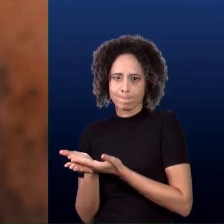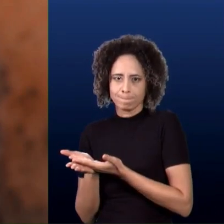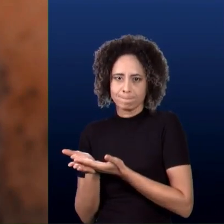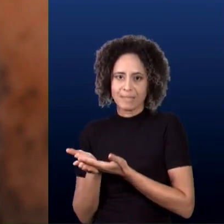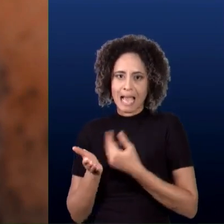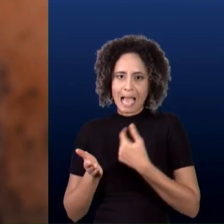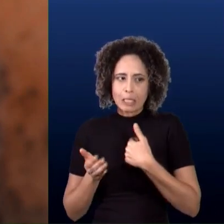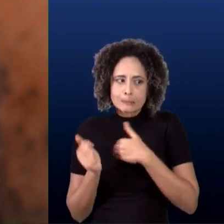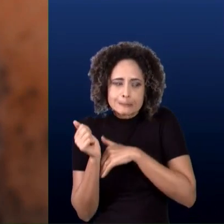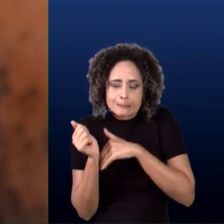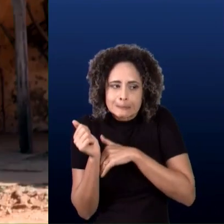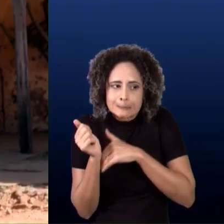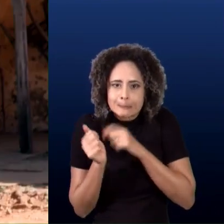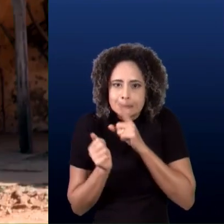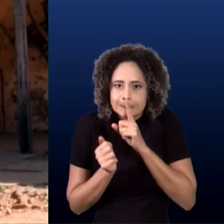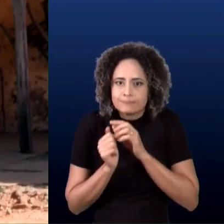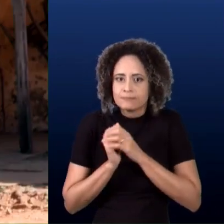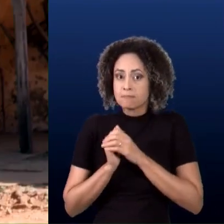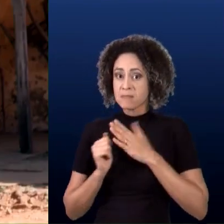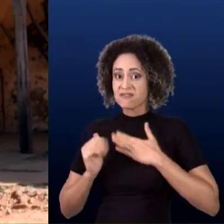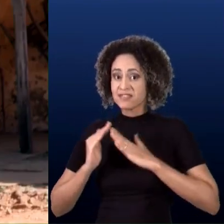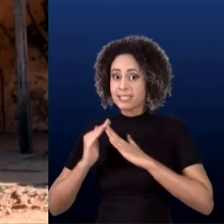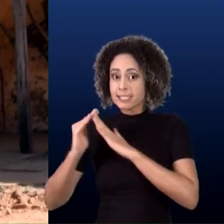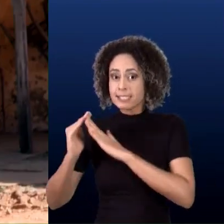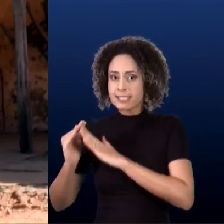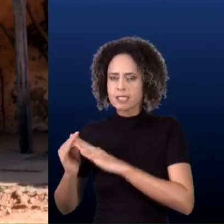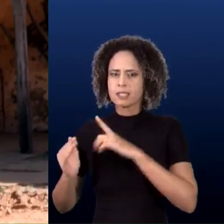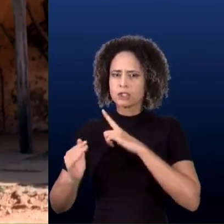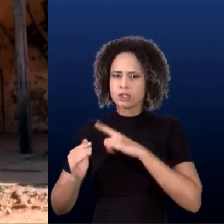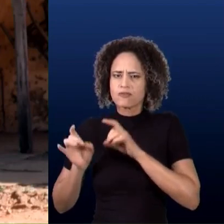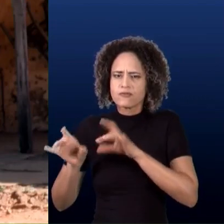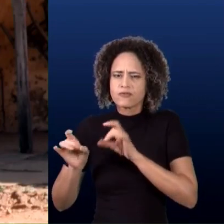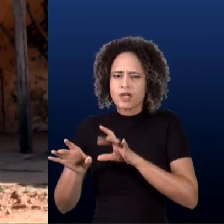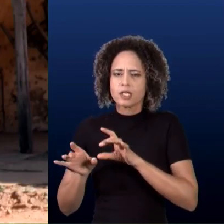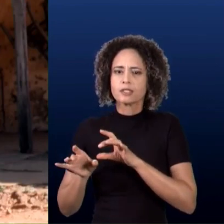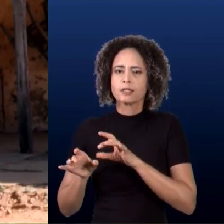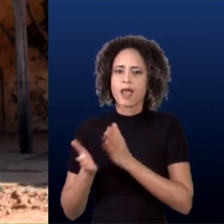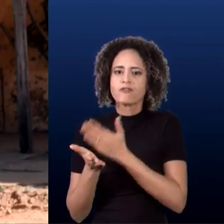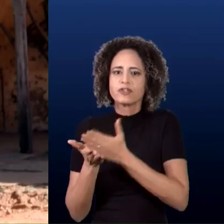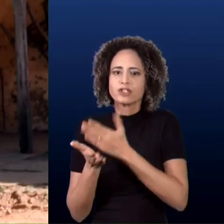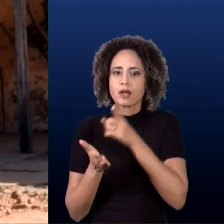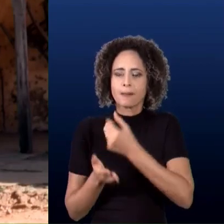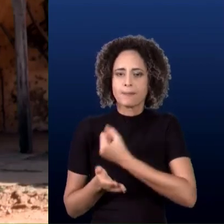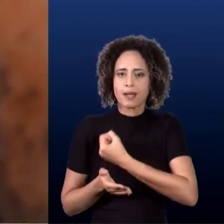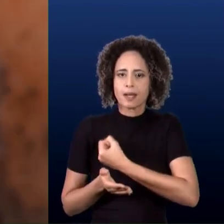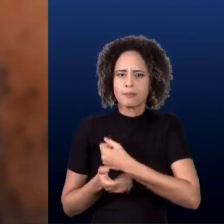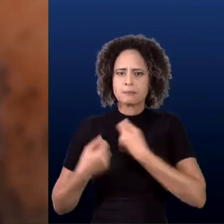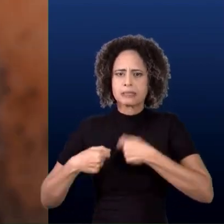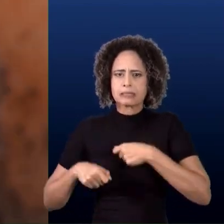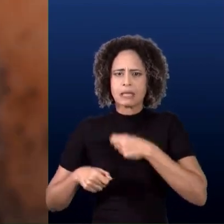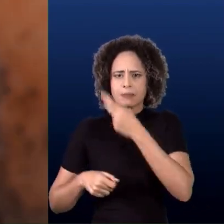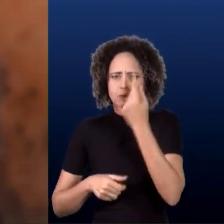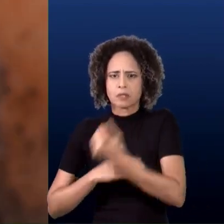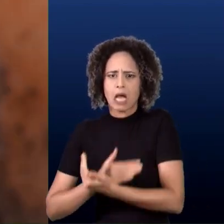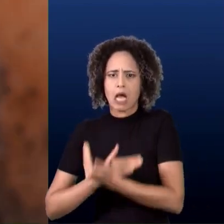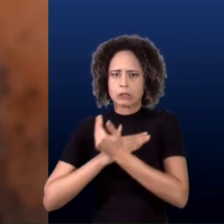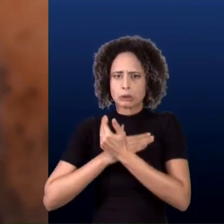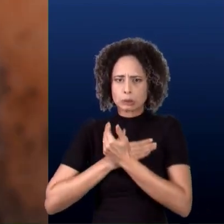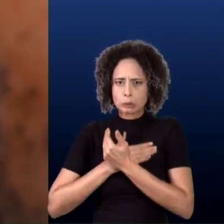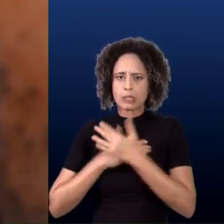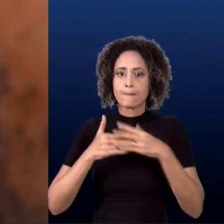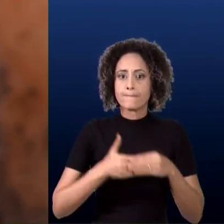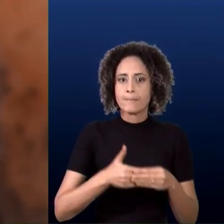estudar. Eu fiz uma coisa escondida dele. A vizinha da gente tinha uma banca de revista lá na Parangaba e ela precisava de